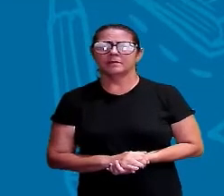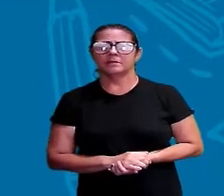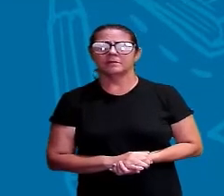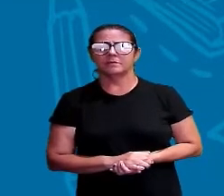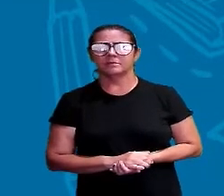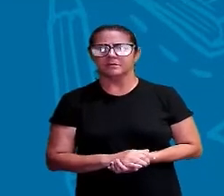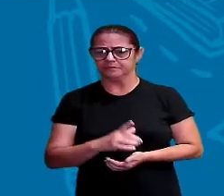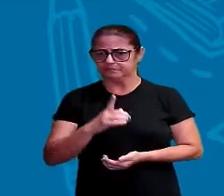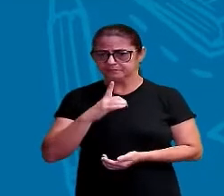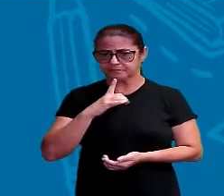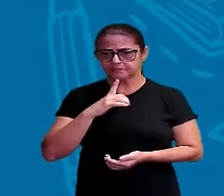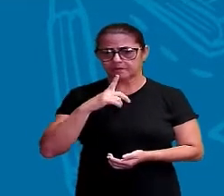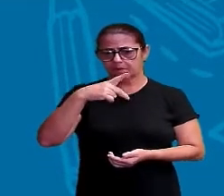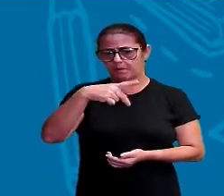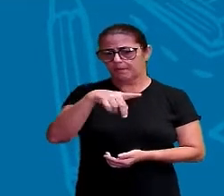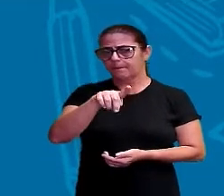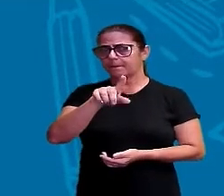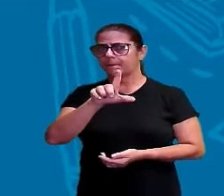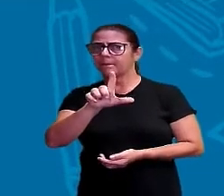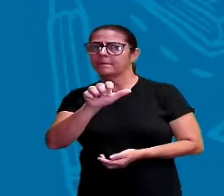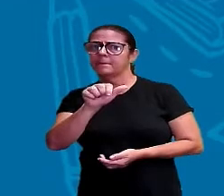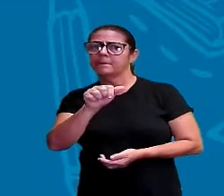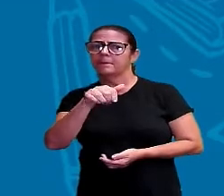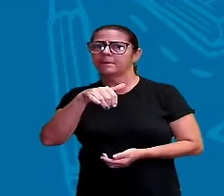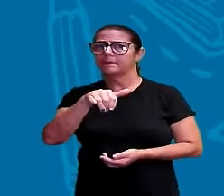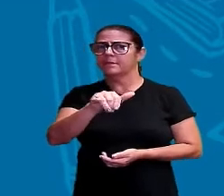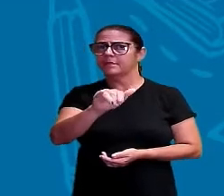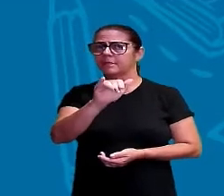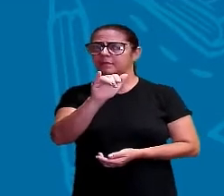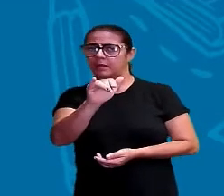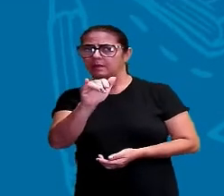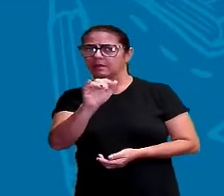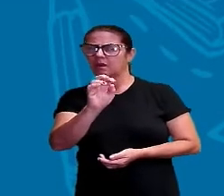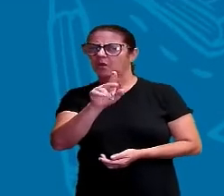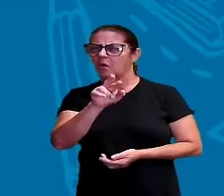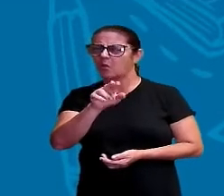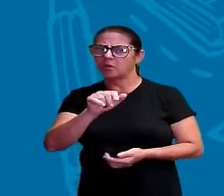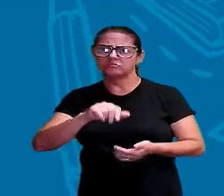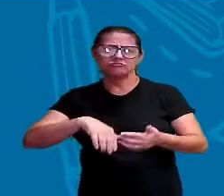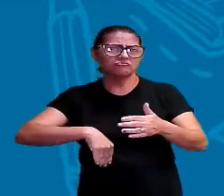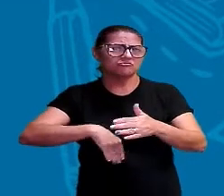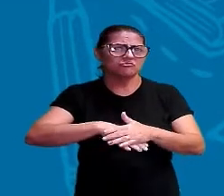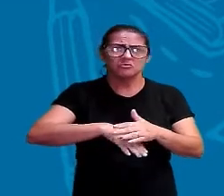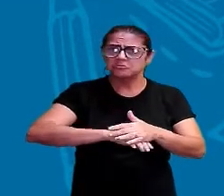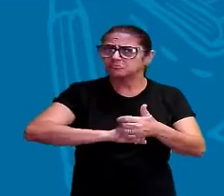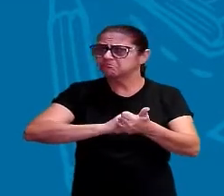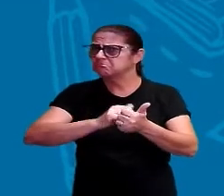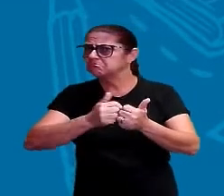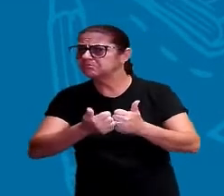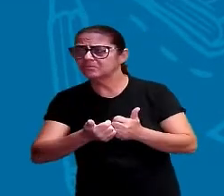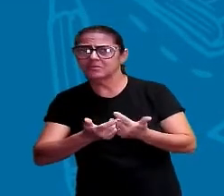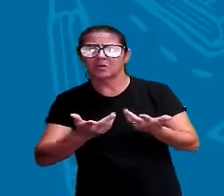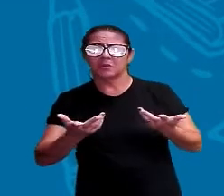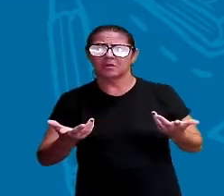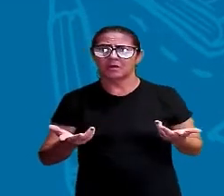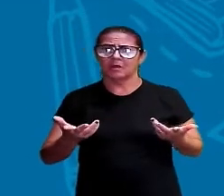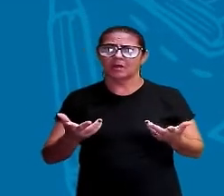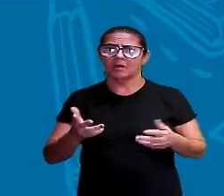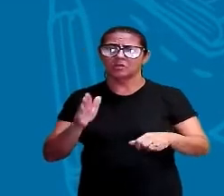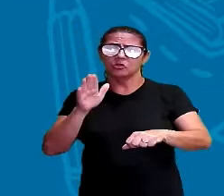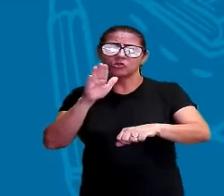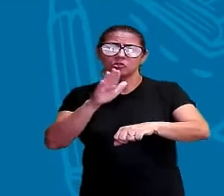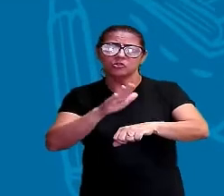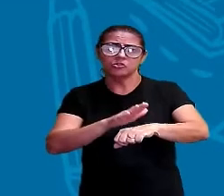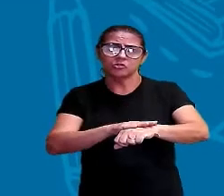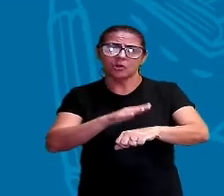verbo play. Play eu coloquei aí como jogar, mas play também pode ser tocar, no caso